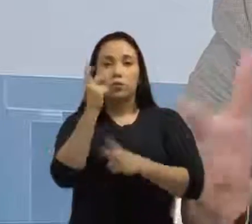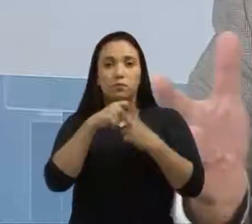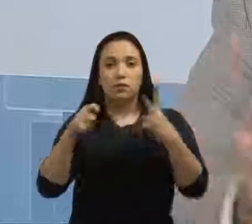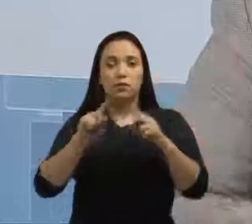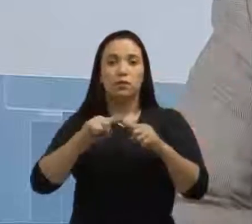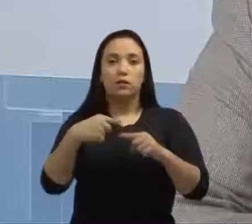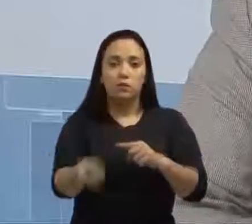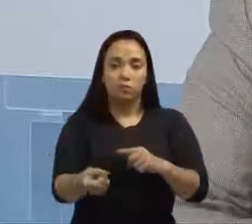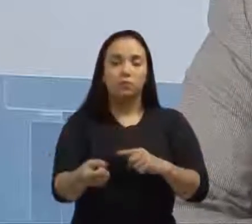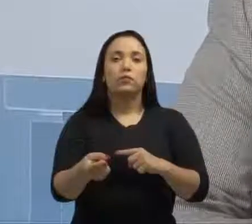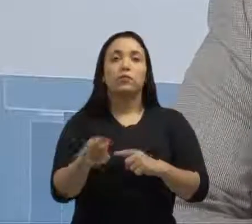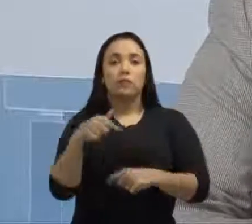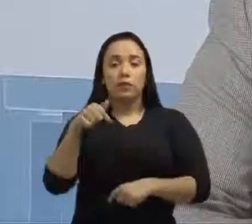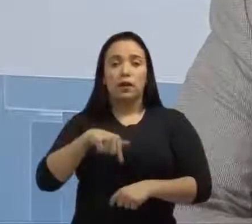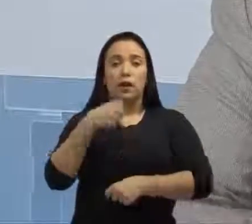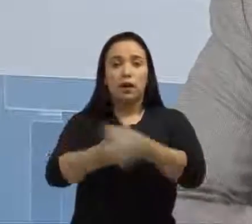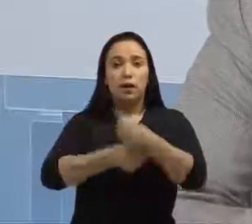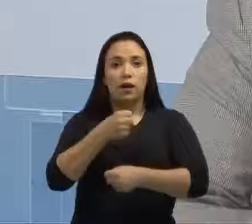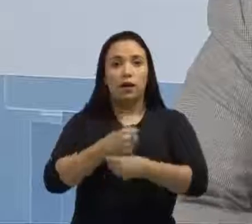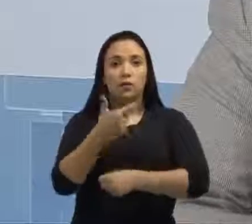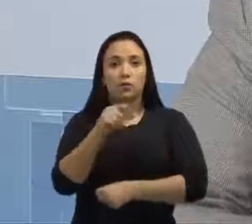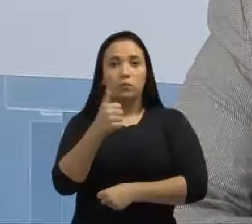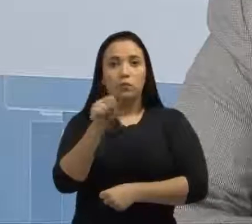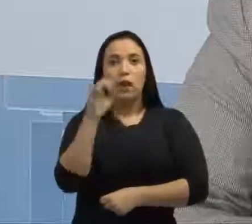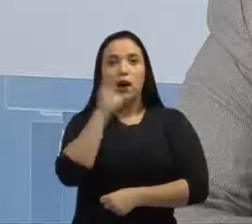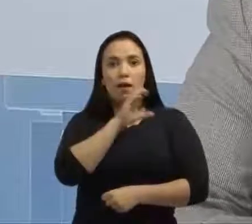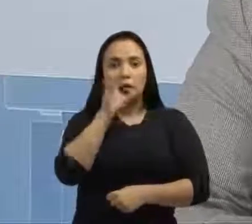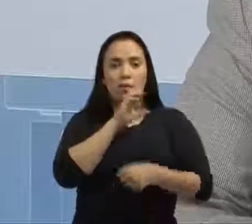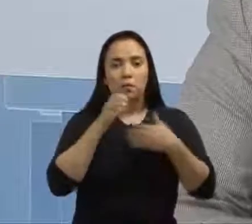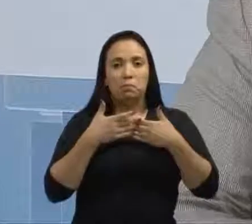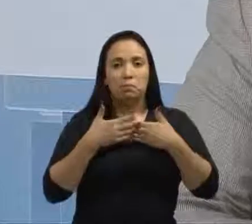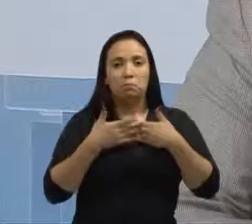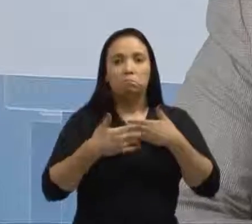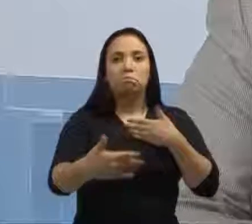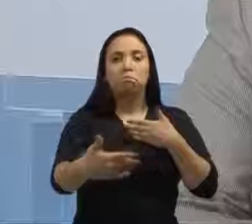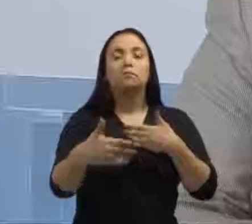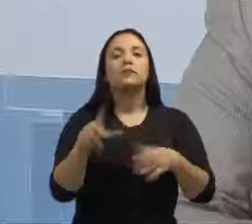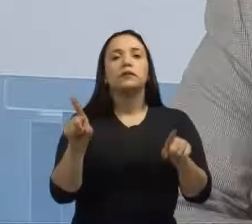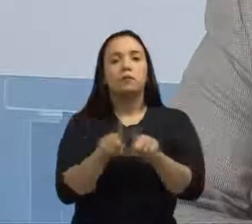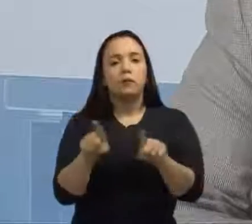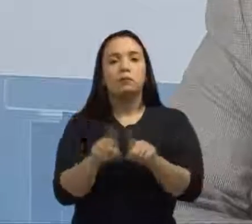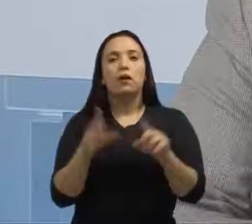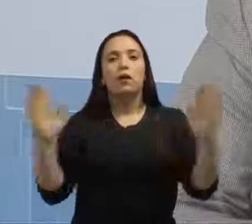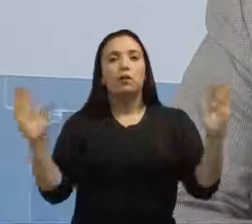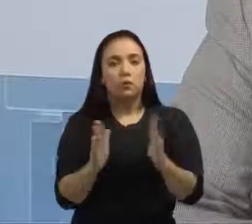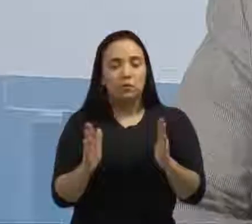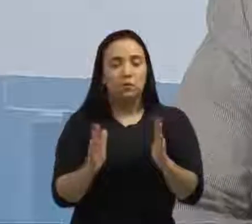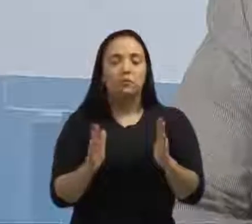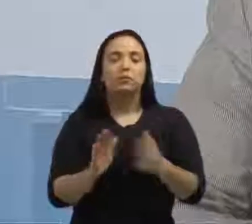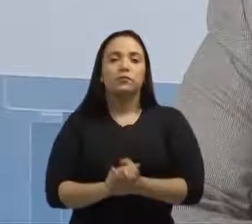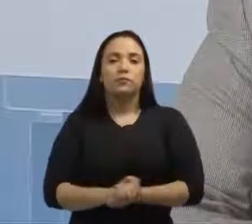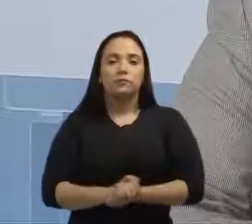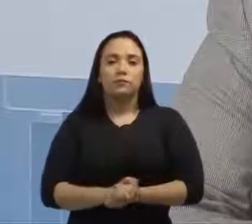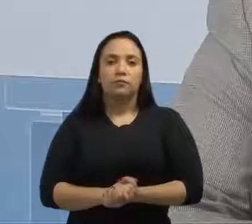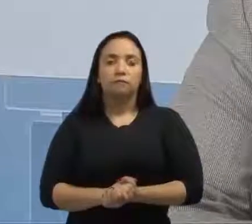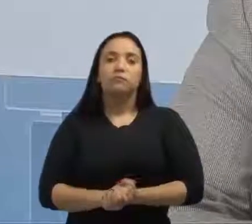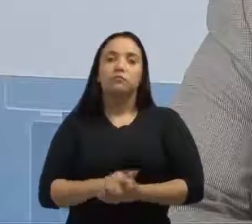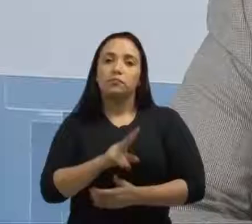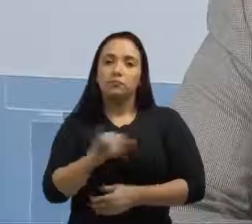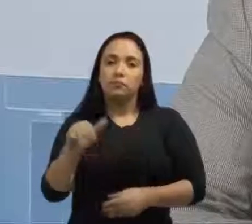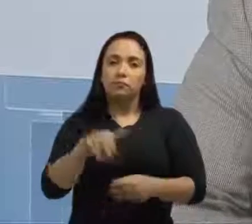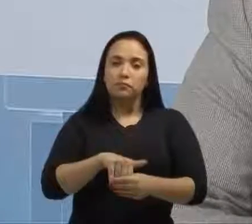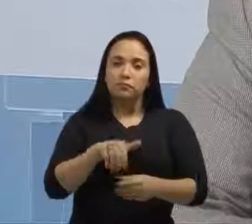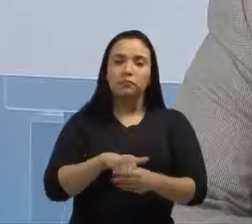dois meses depois nós teremos a eleição. Vai ser um ano rápido, tudo prova que vai ser muito rápido, curto,